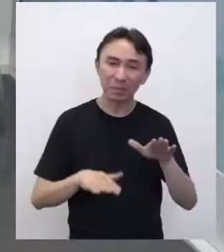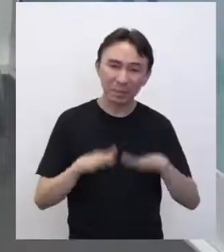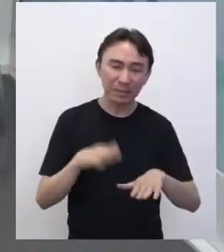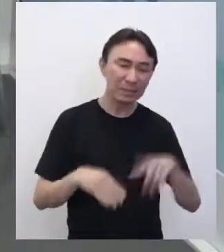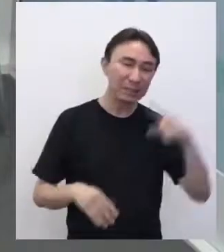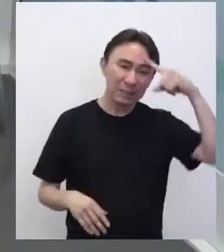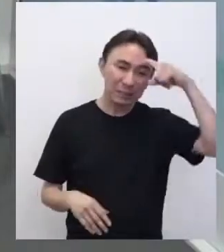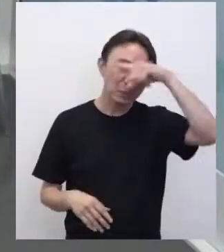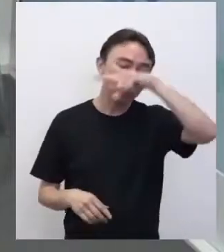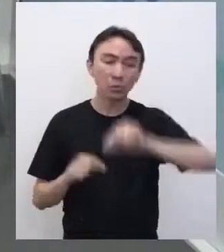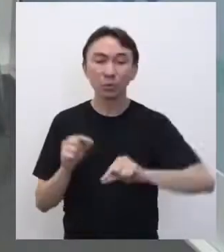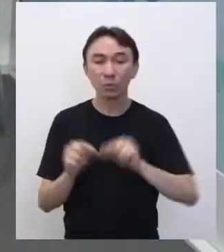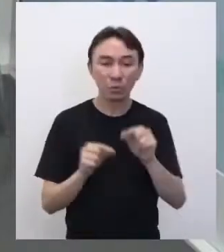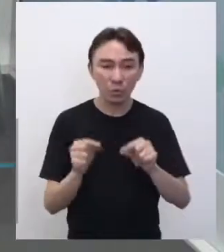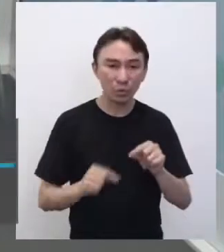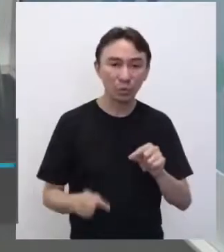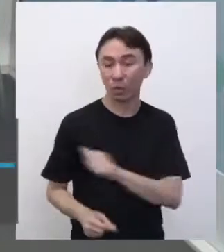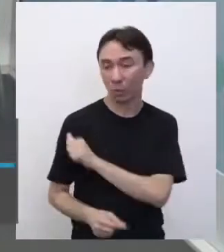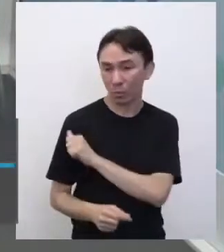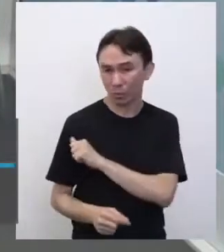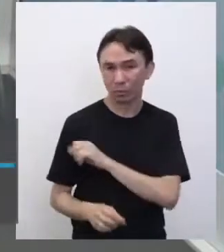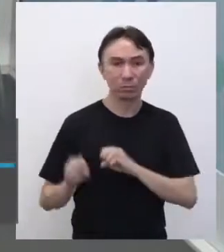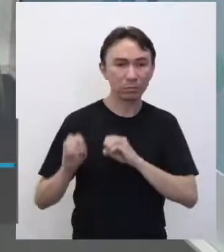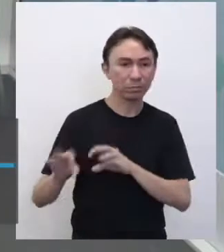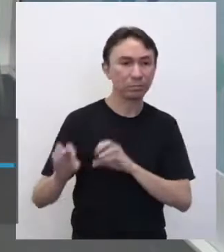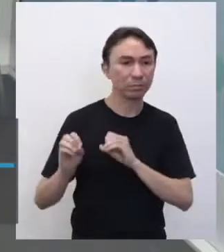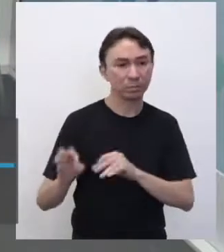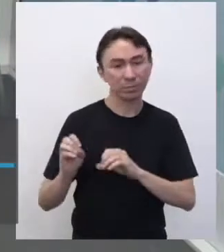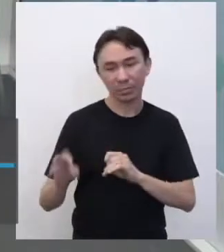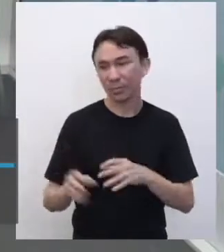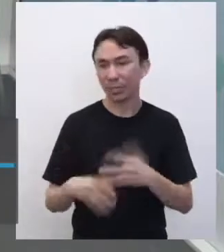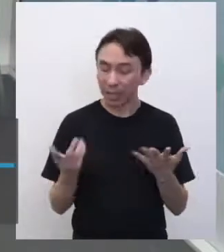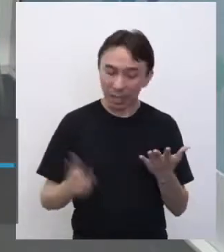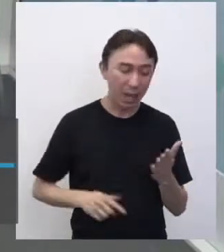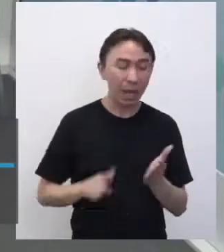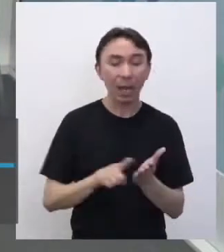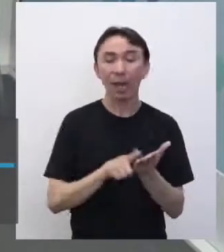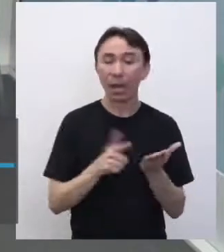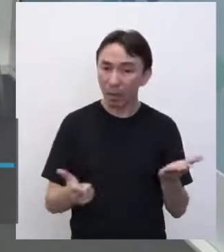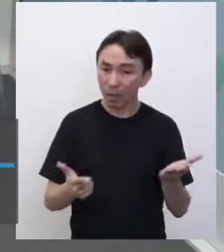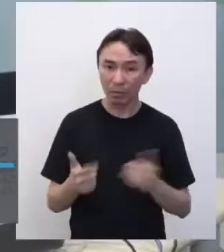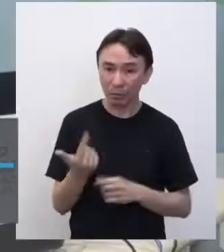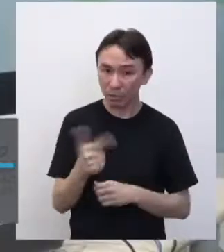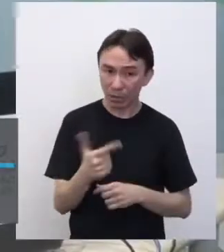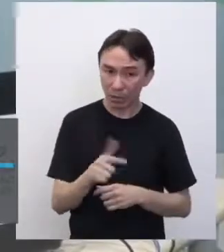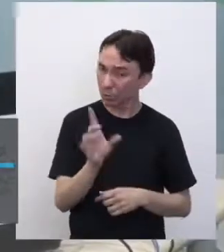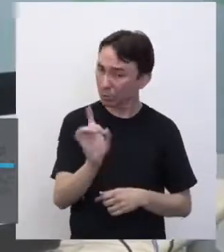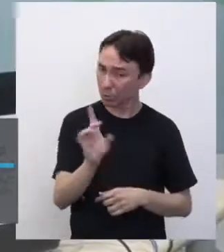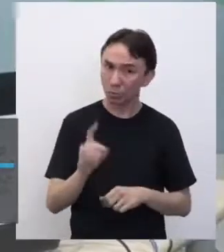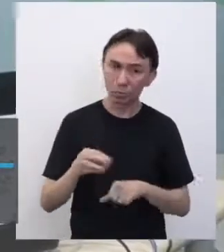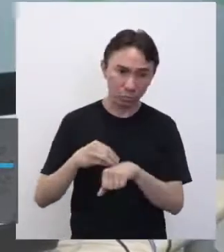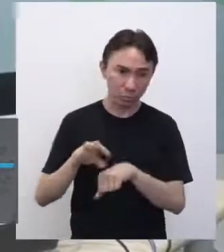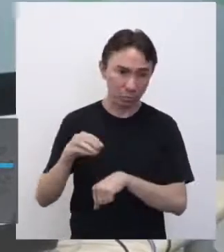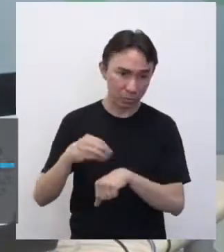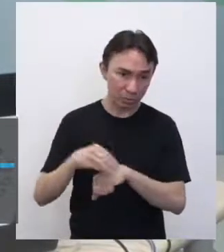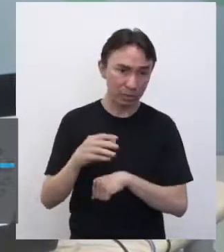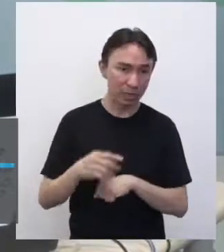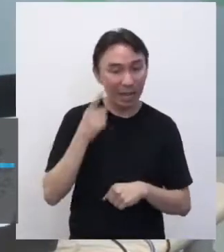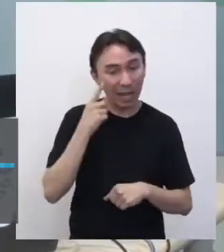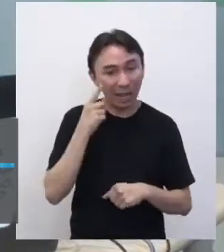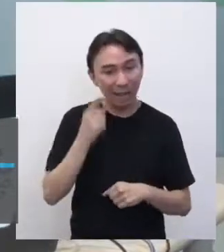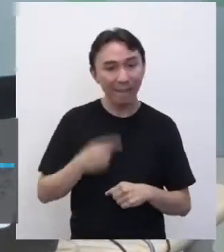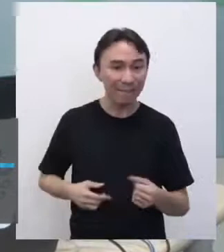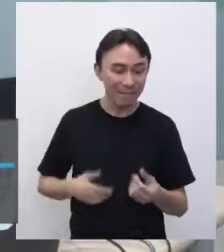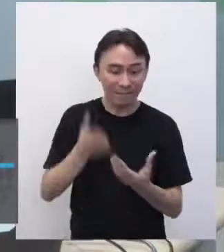uma coisa que eu ensino para os meus alunos, eu falo para ele que não existe isso na gramática, é só uma dica, porque as divisões silábicas em inglês são